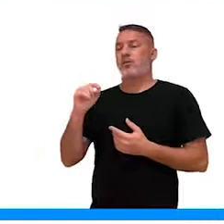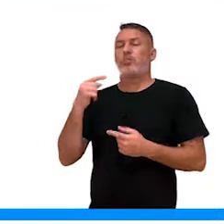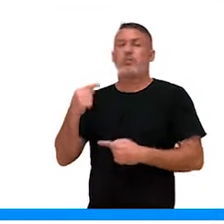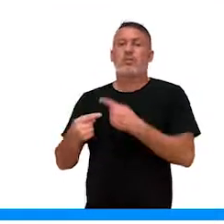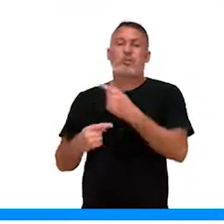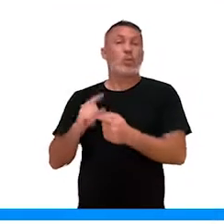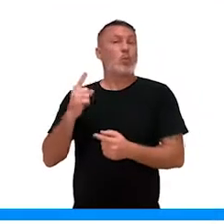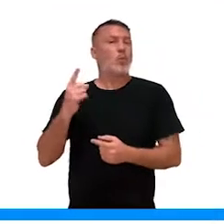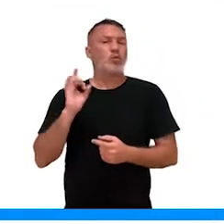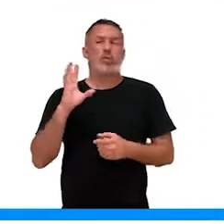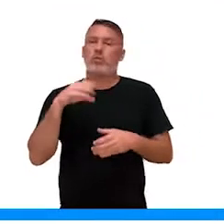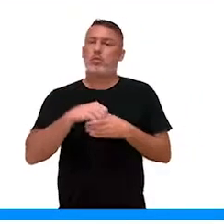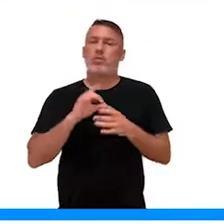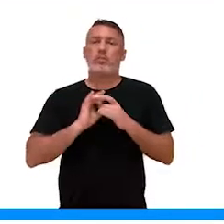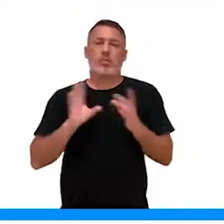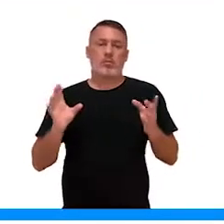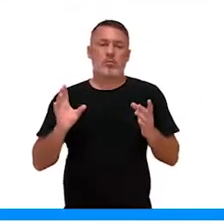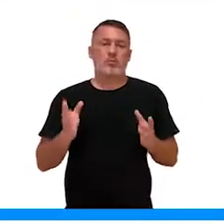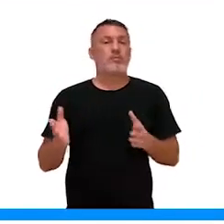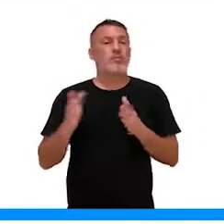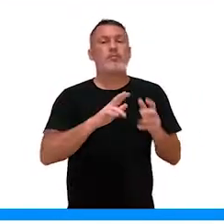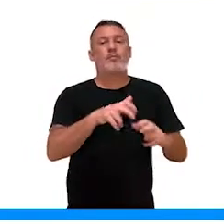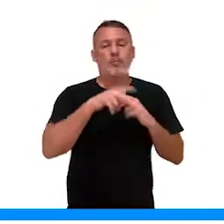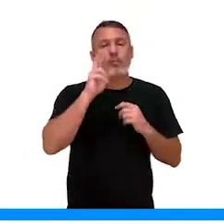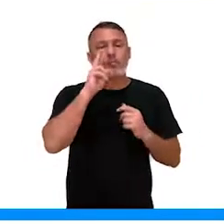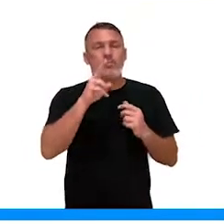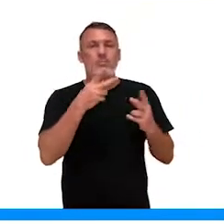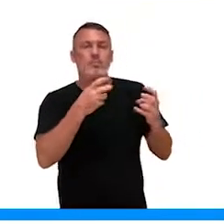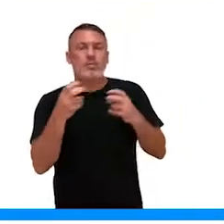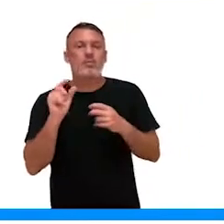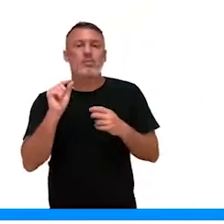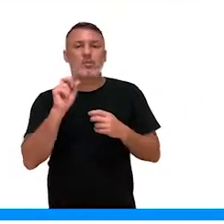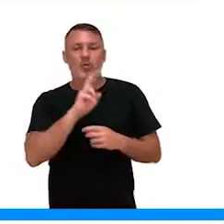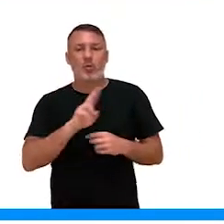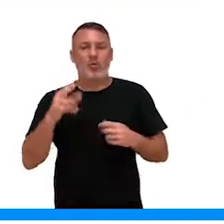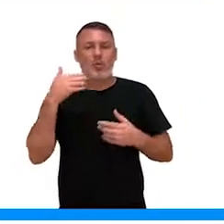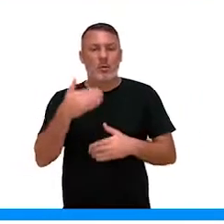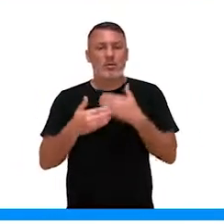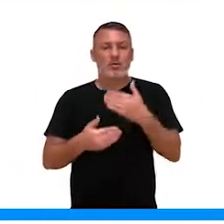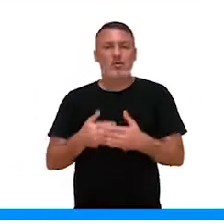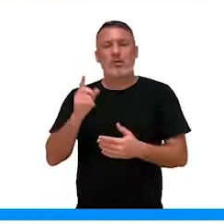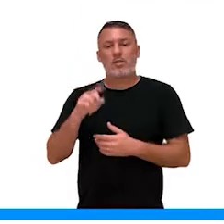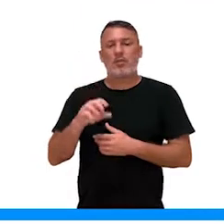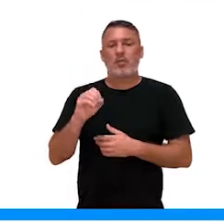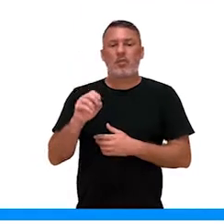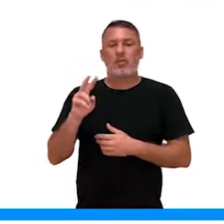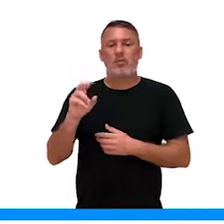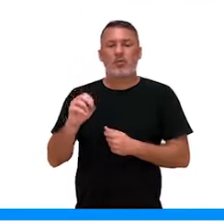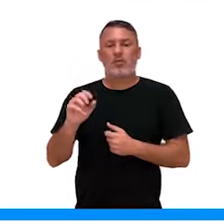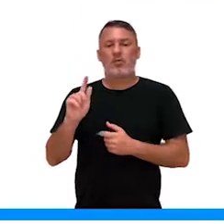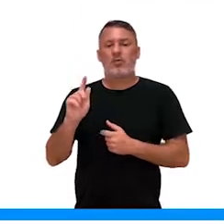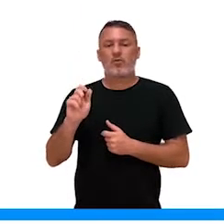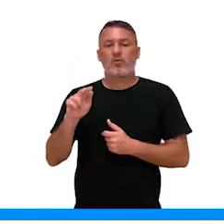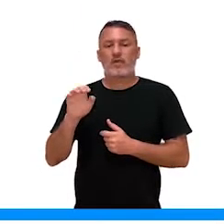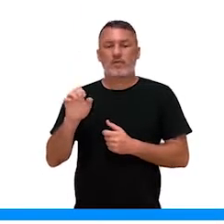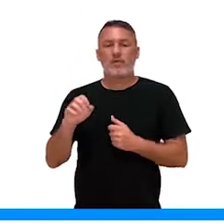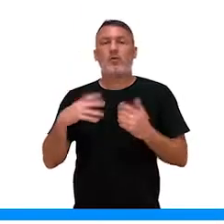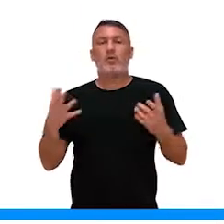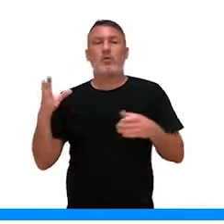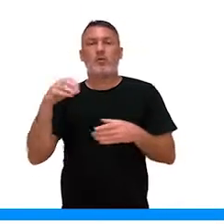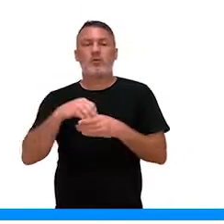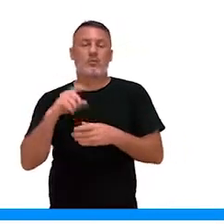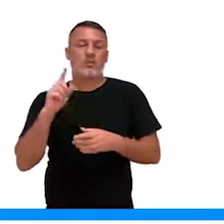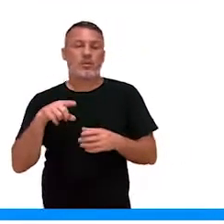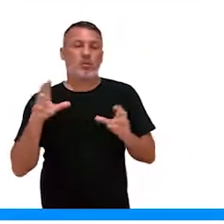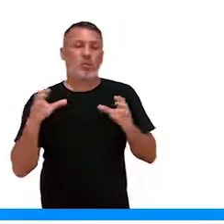um ovócito é produzido, somente um é liberado. Então, a gente pode observar que o nome desse processo é